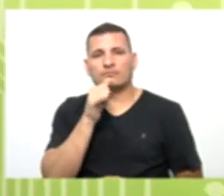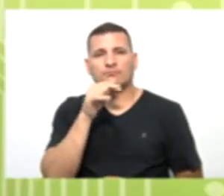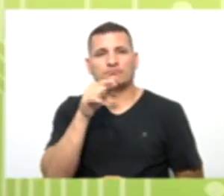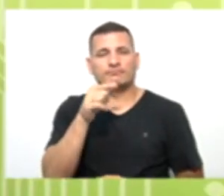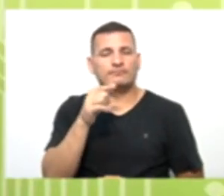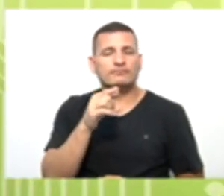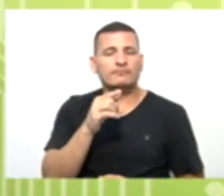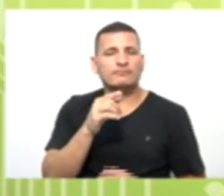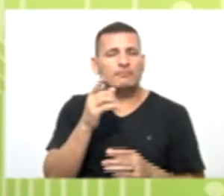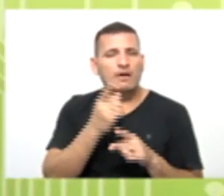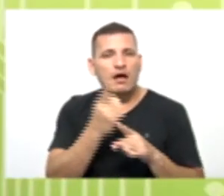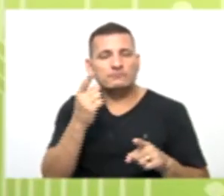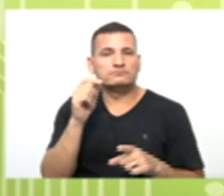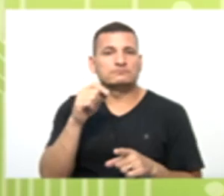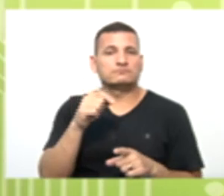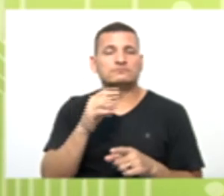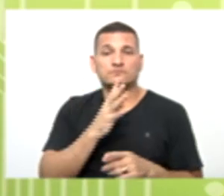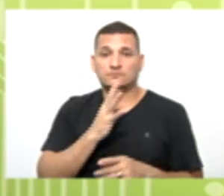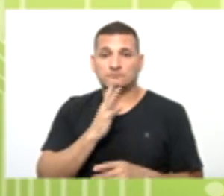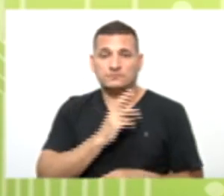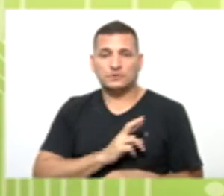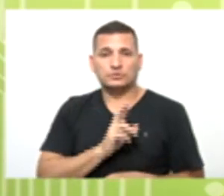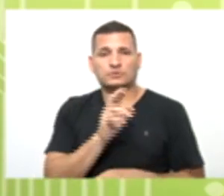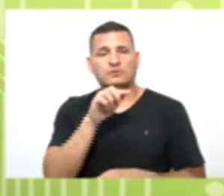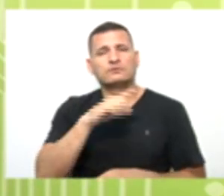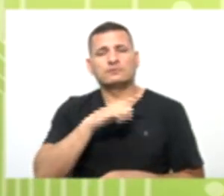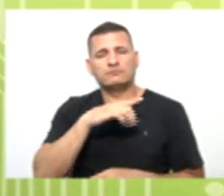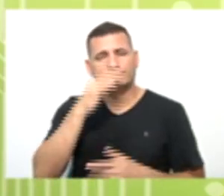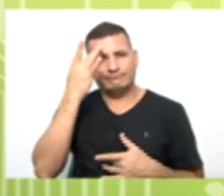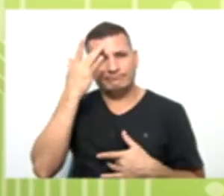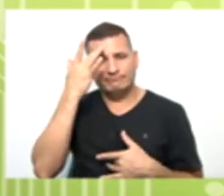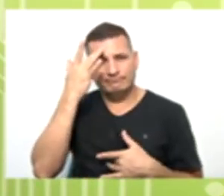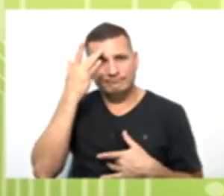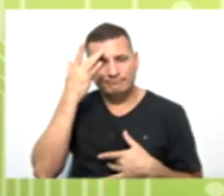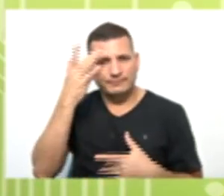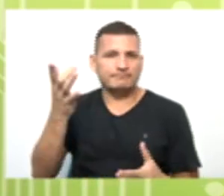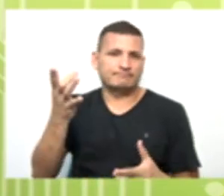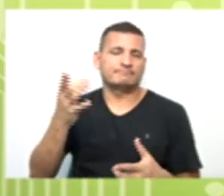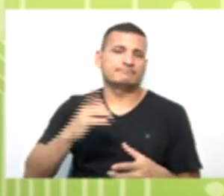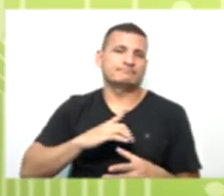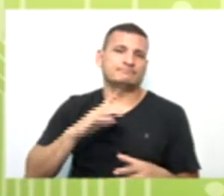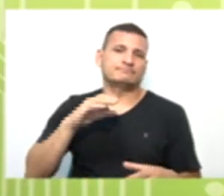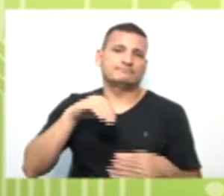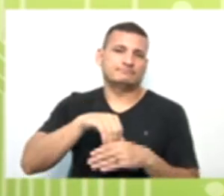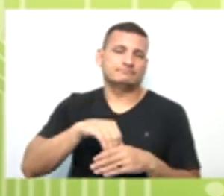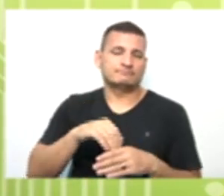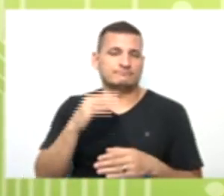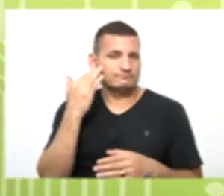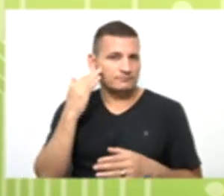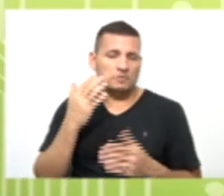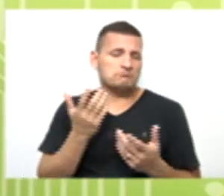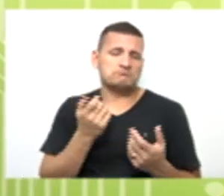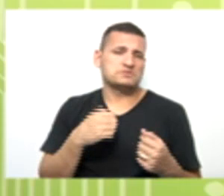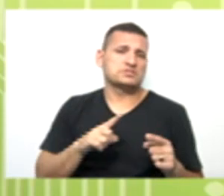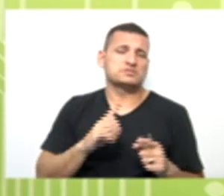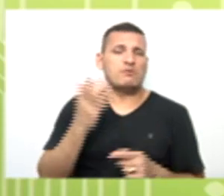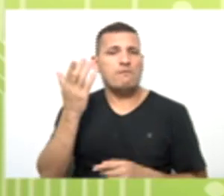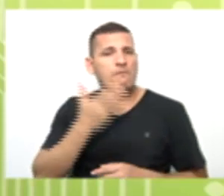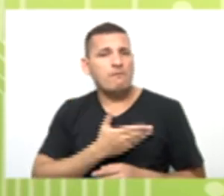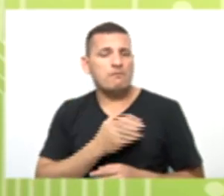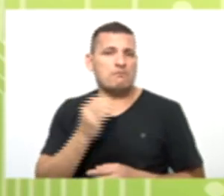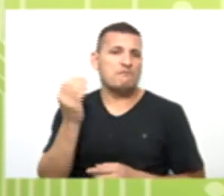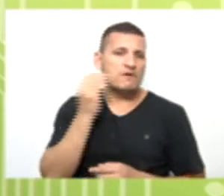de conhecimento que está baseado na fé. Então, independe de comprovação ou de